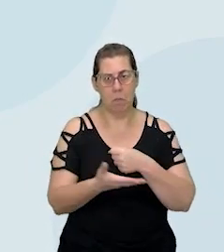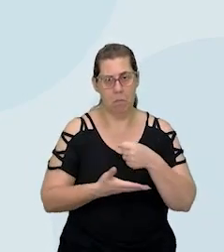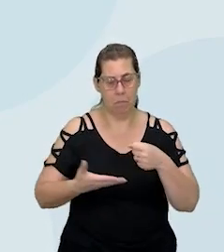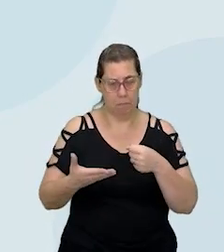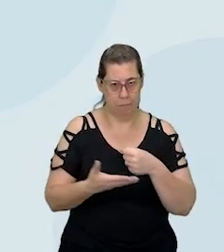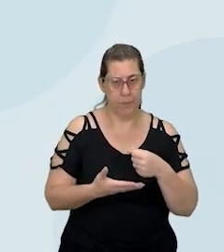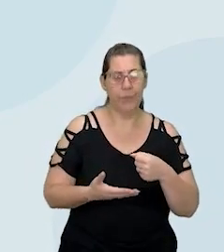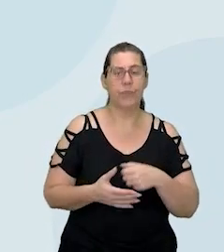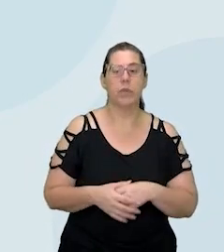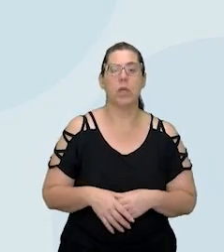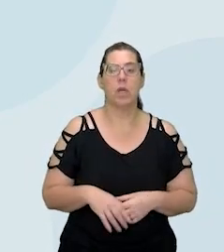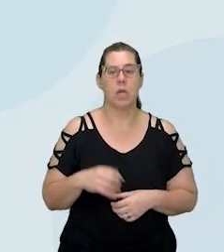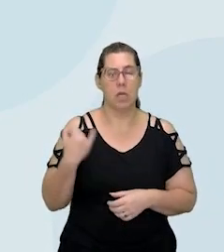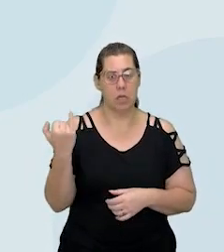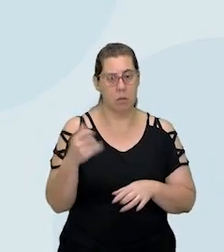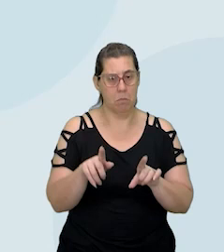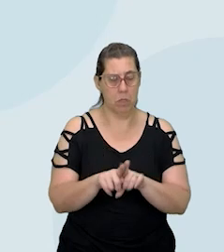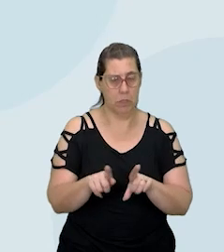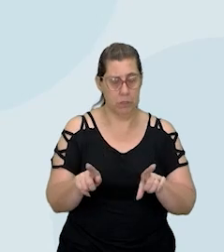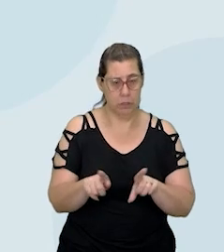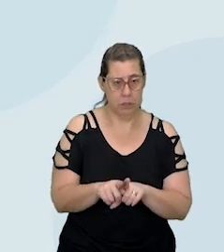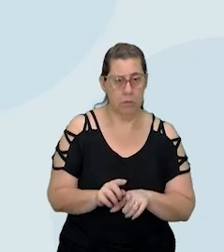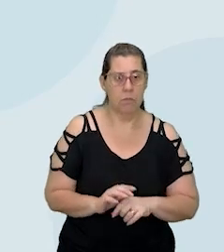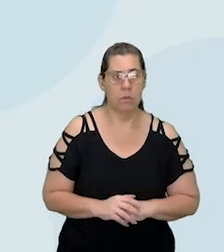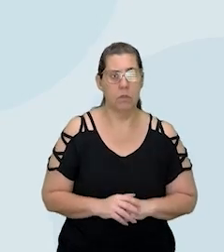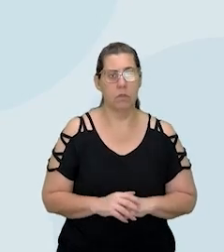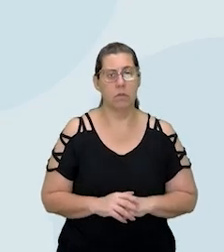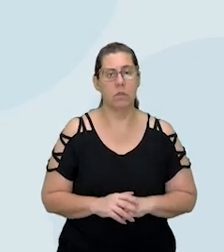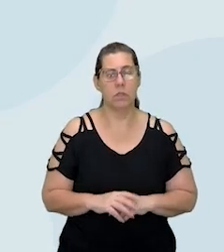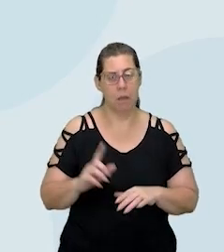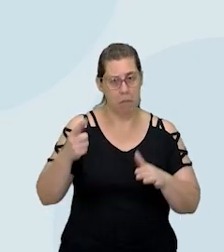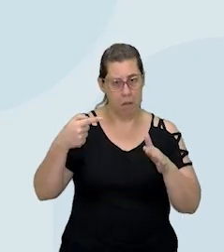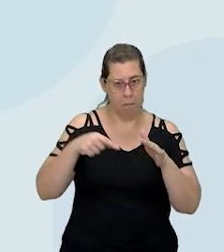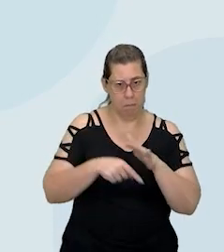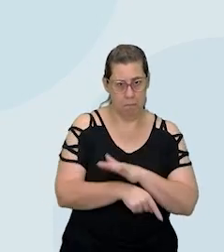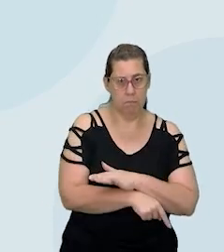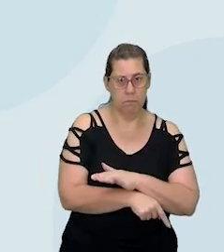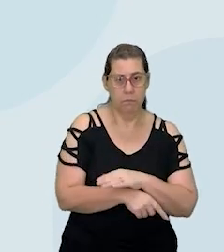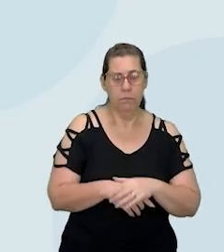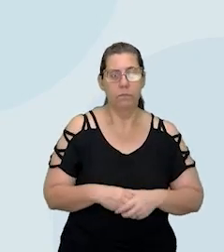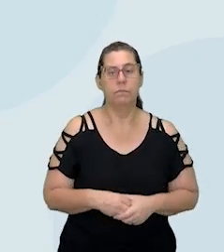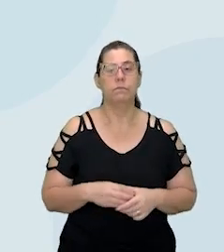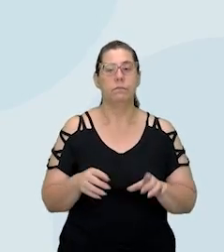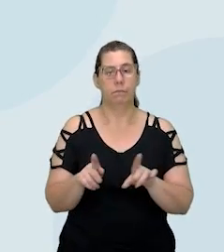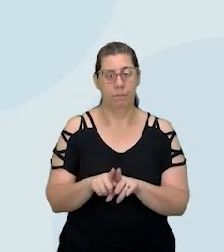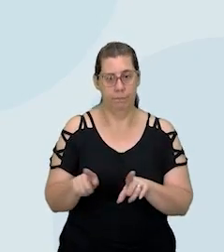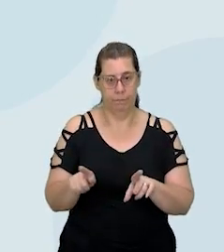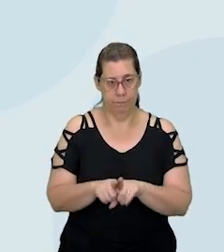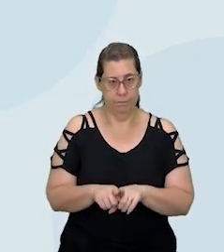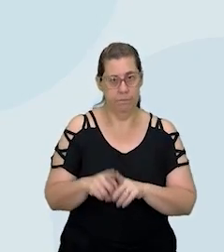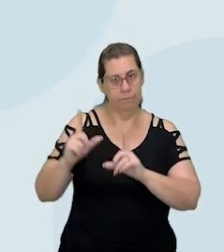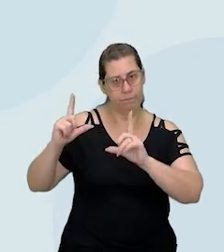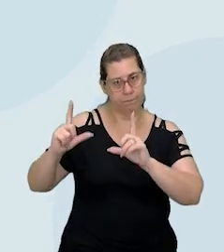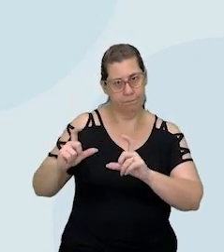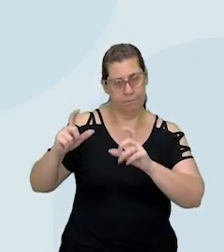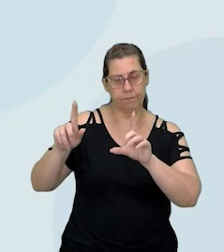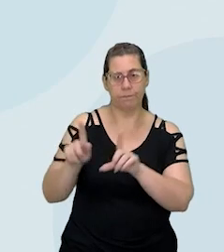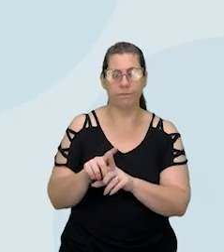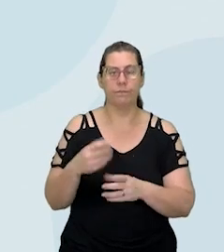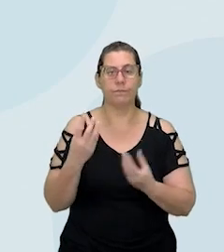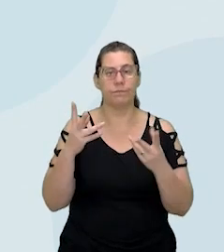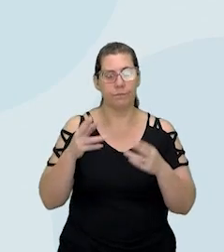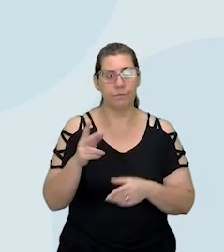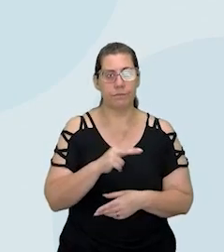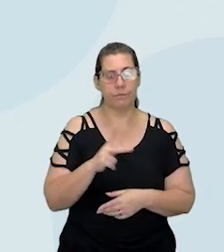tão importante, né, quanto as anteriores, que devem ser aprofundadas aí. Também seguem para print. Como o